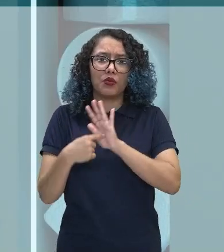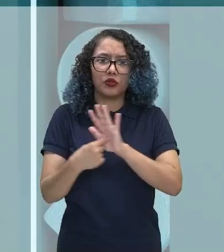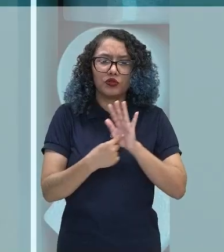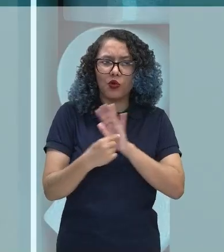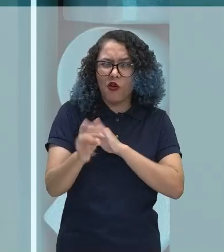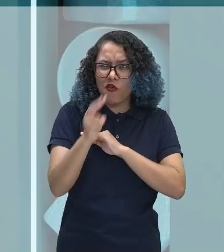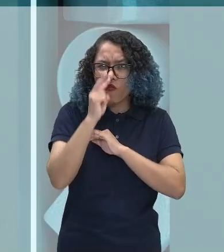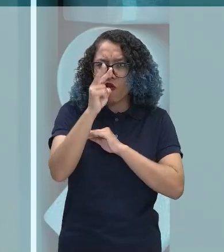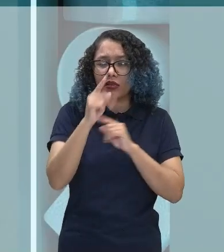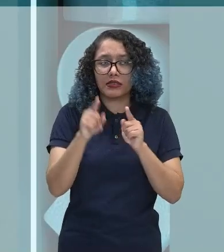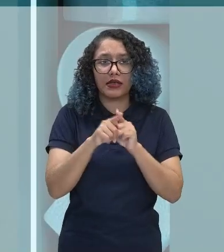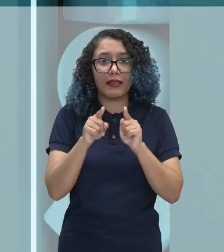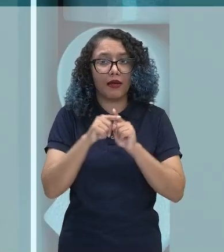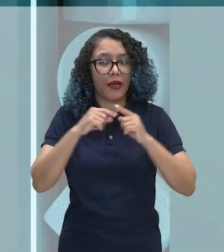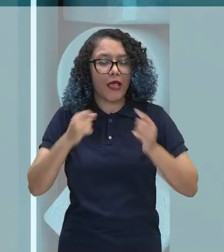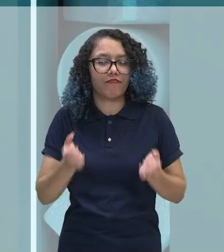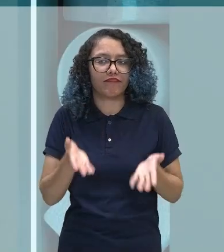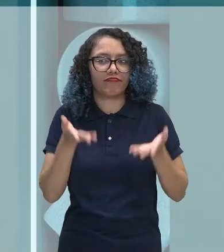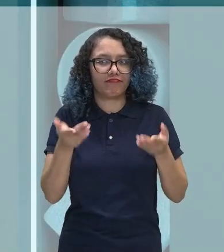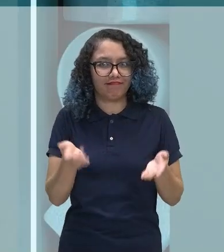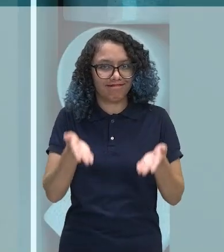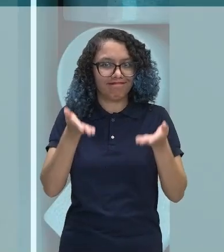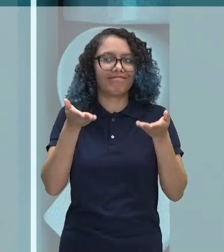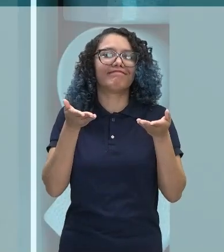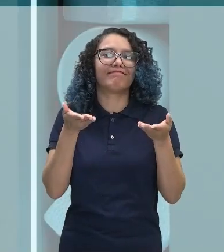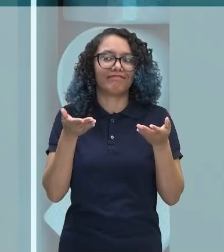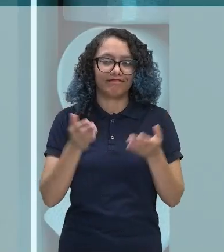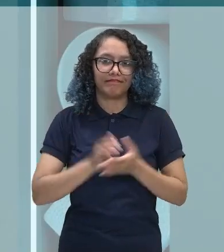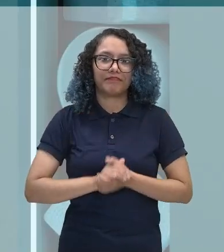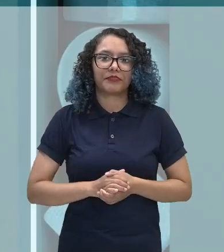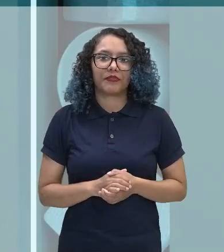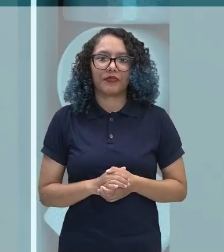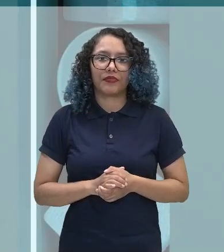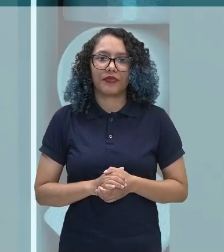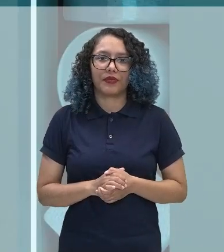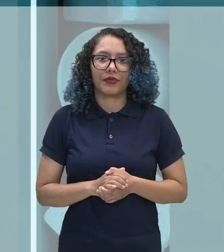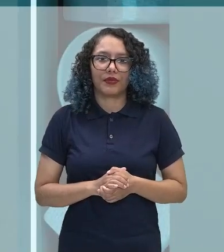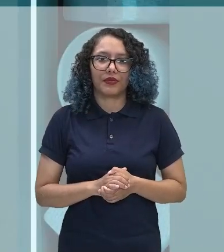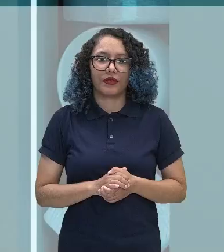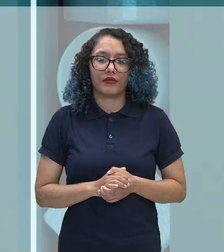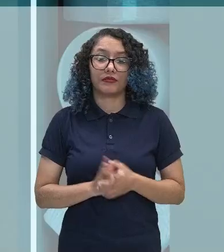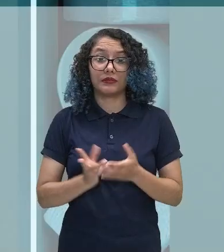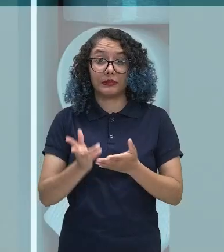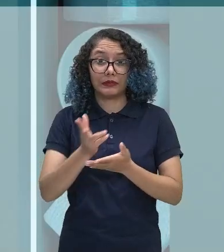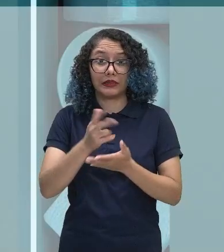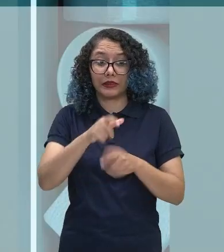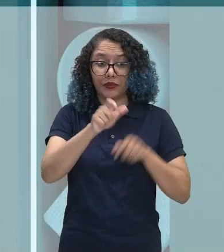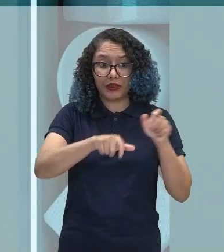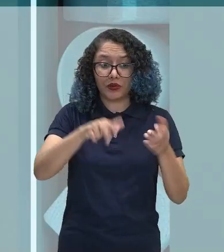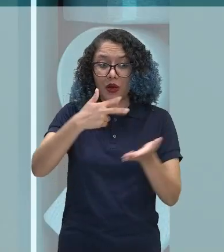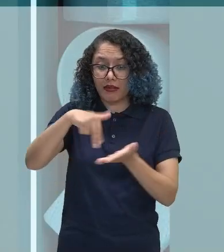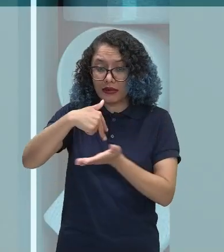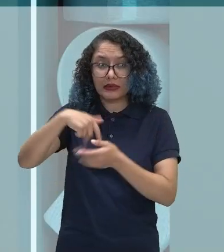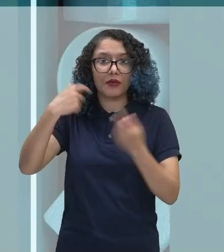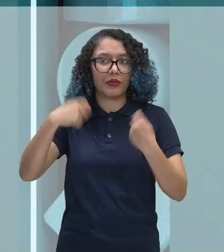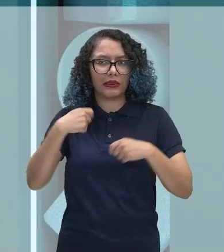leveza, certo? Ali os dançarinos têm que conhecer essa parte do corpo,